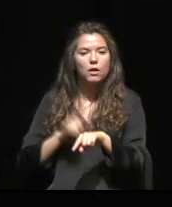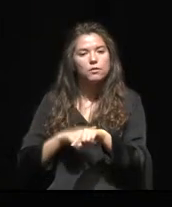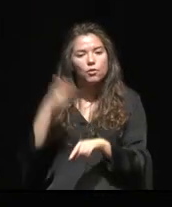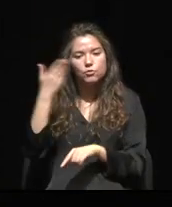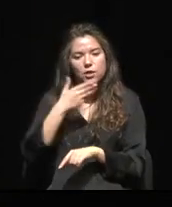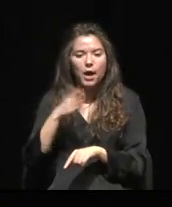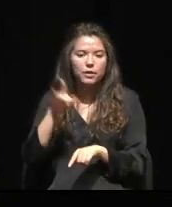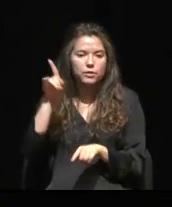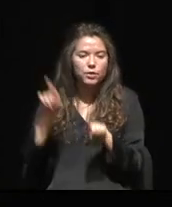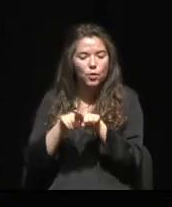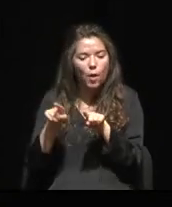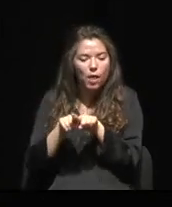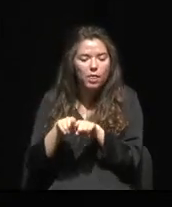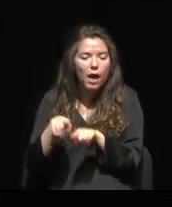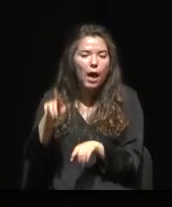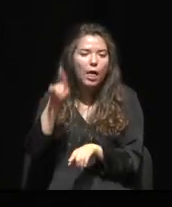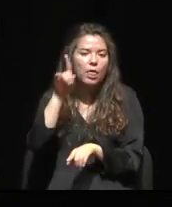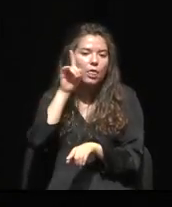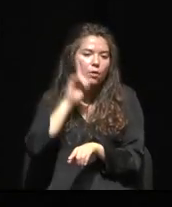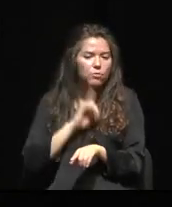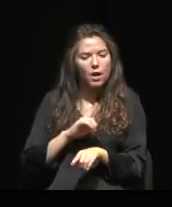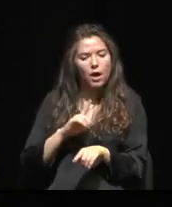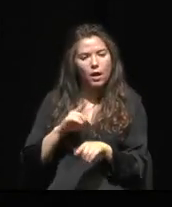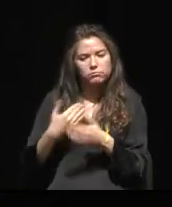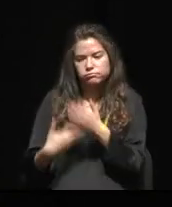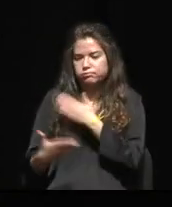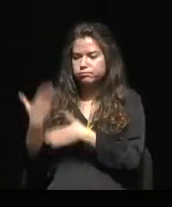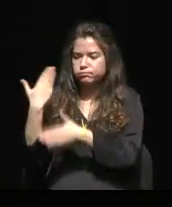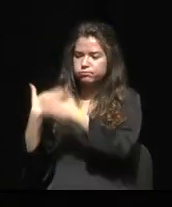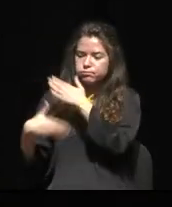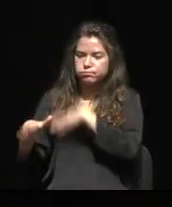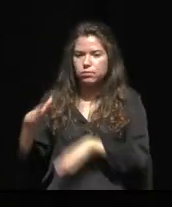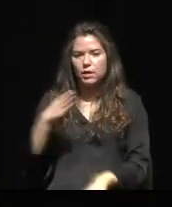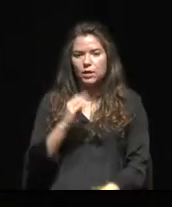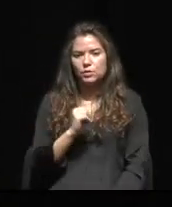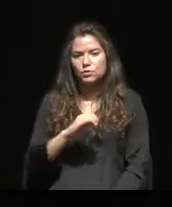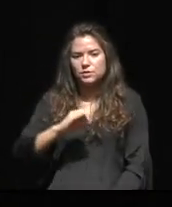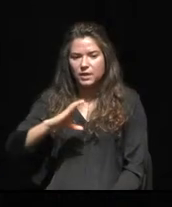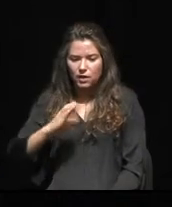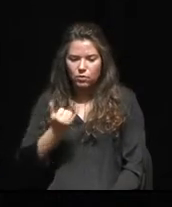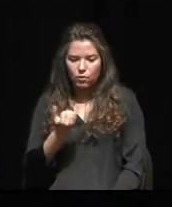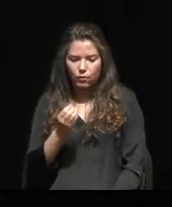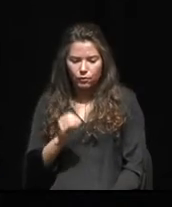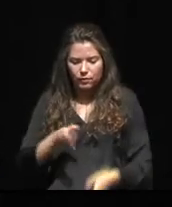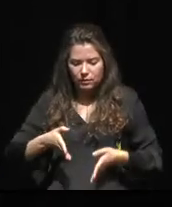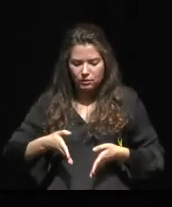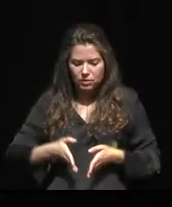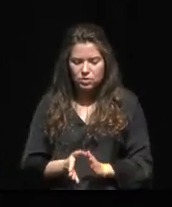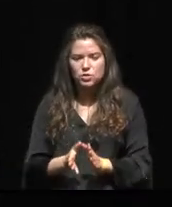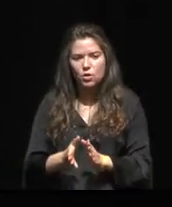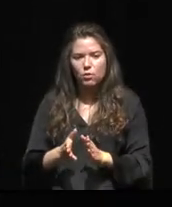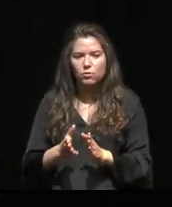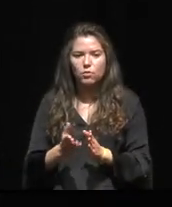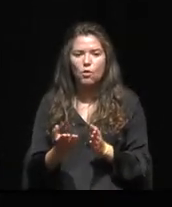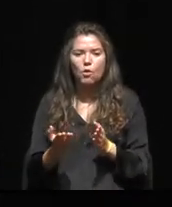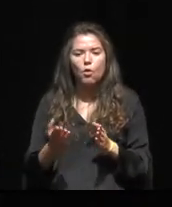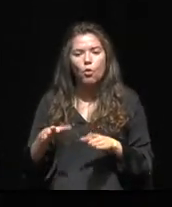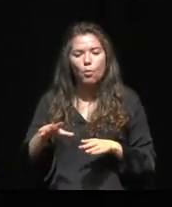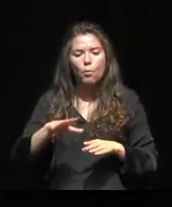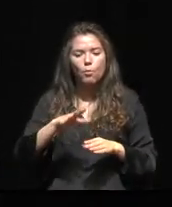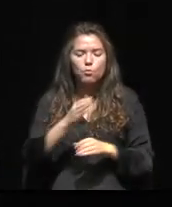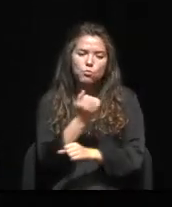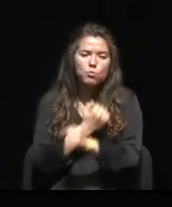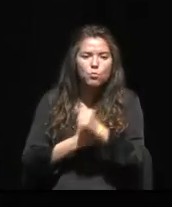igualdade das mulheres as suas raízes remontam ao início do século XX nascendo de uma confluência de movimentos